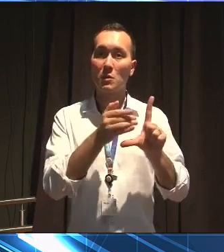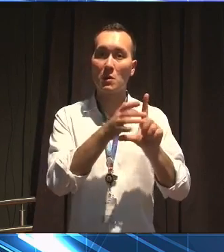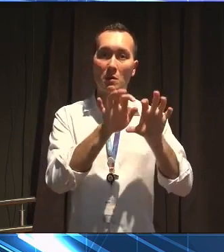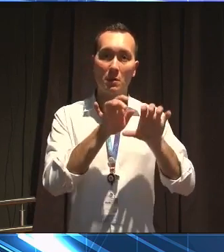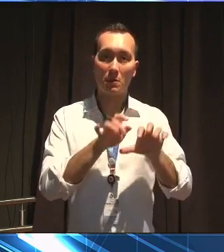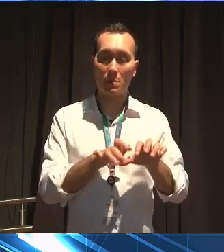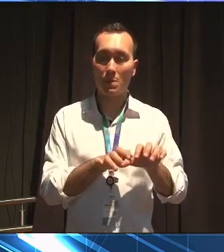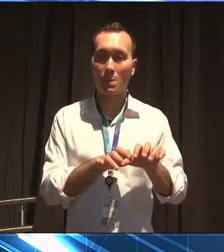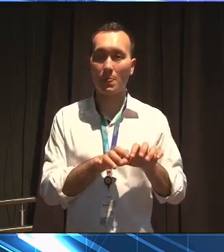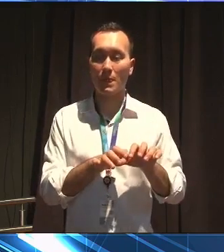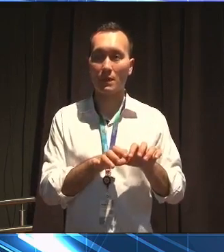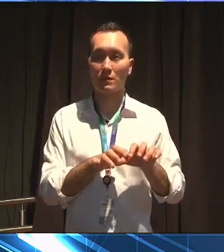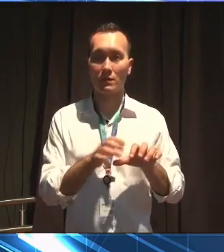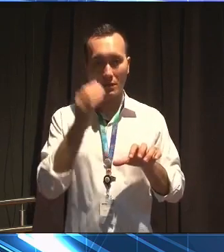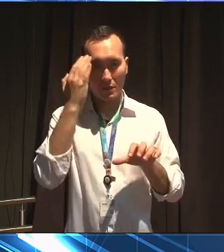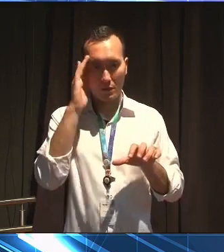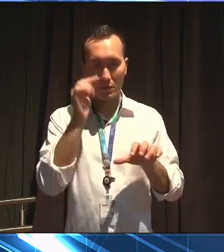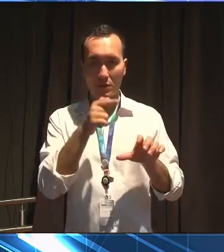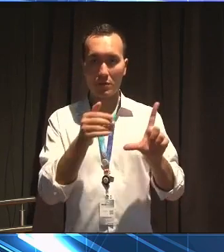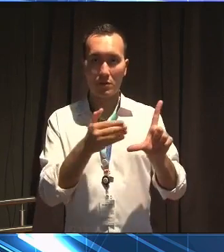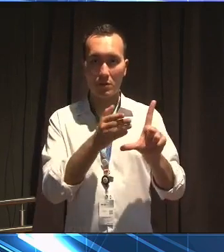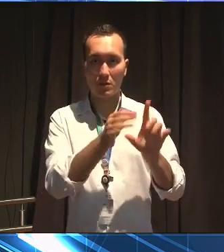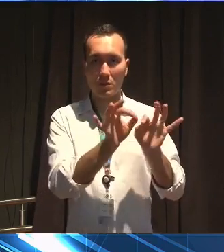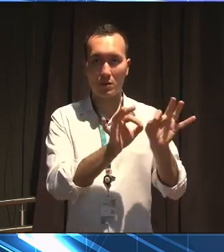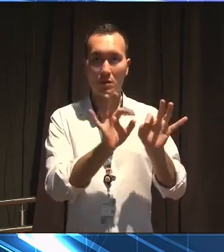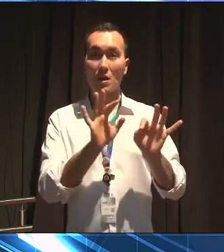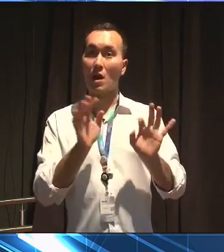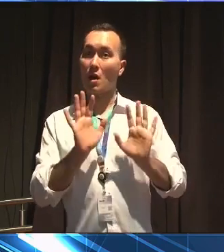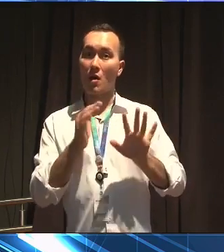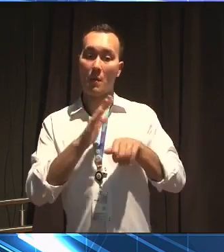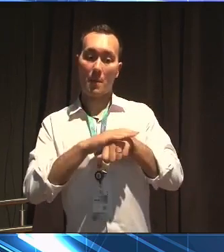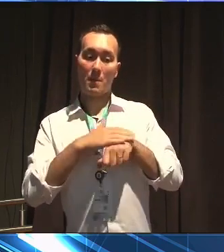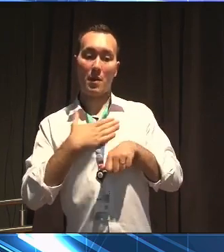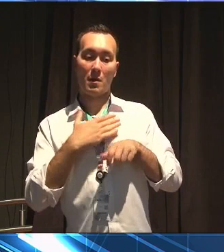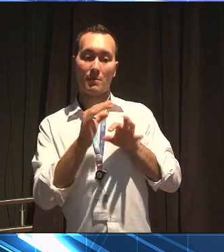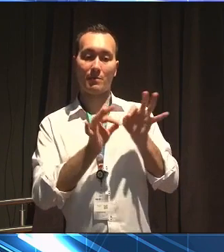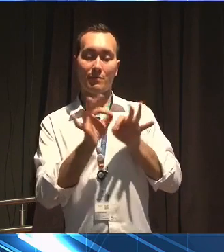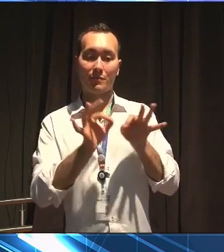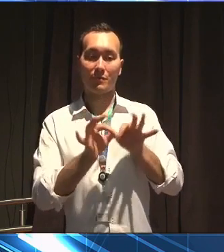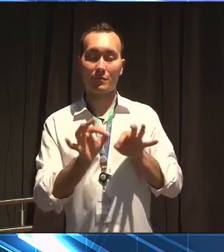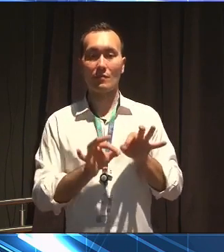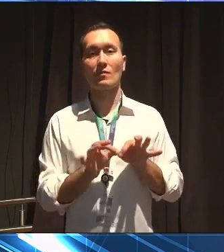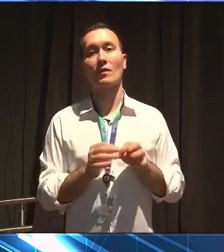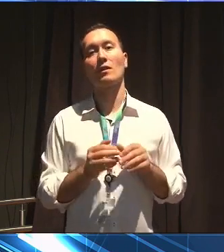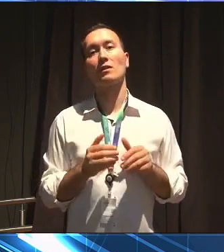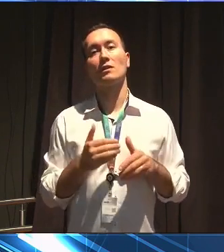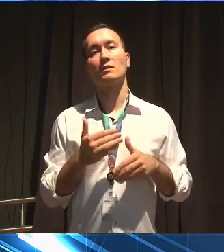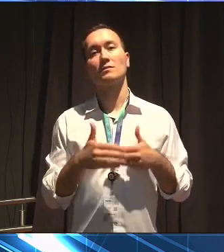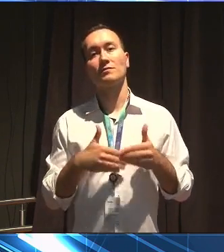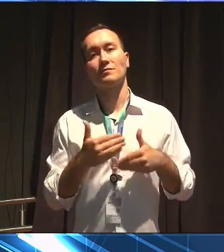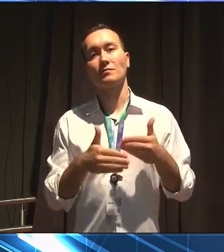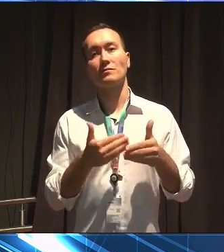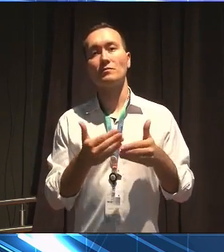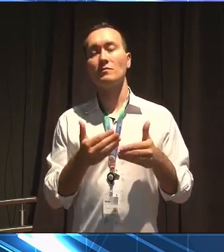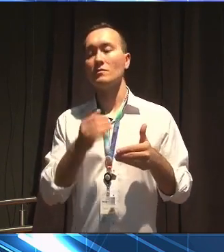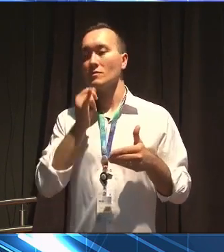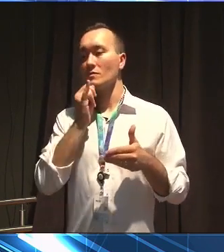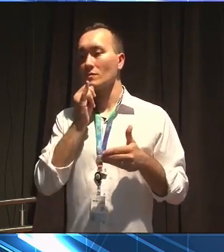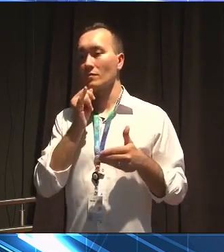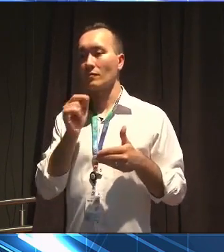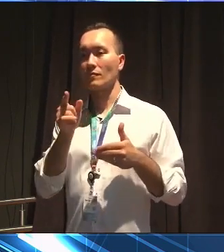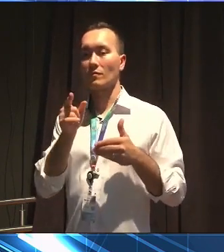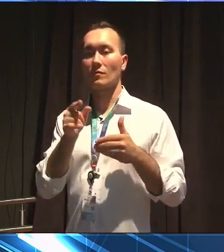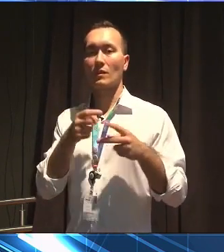para mim. Eu falo, ó, vou colocar uma biblioteca aqui. Aí eu vou ter que lidar com problemas de injeção de JavaScript, com